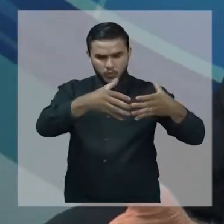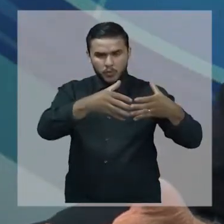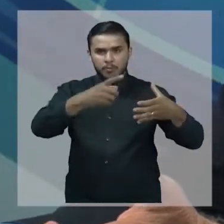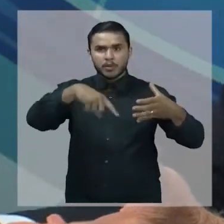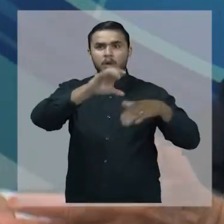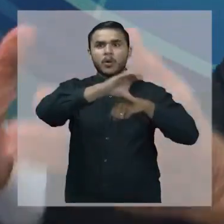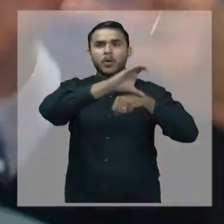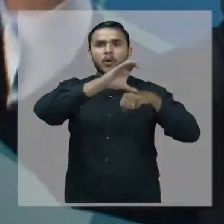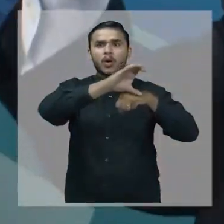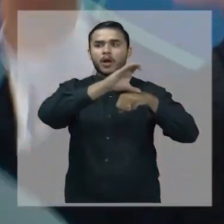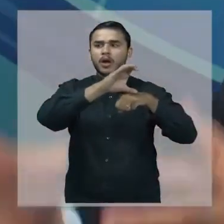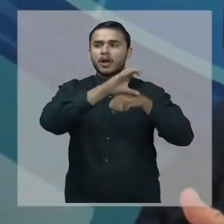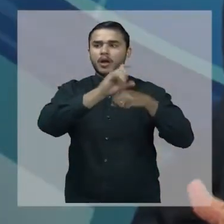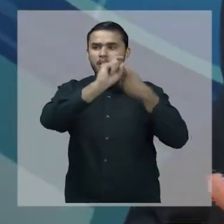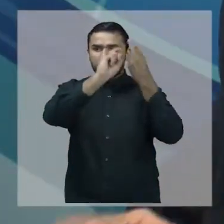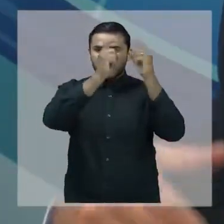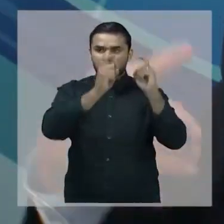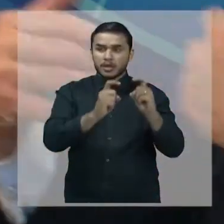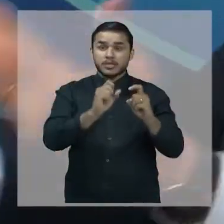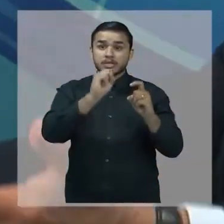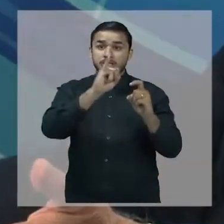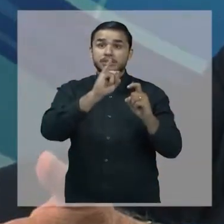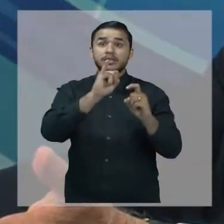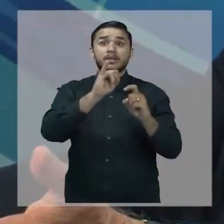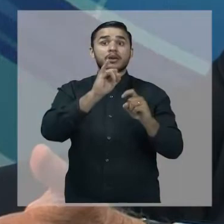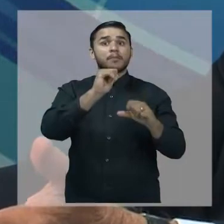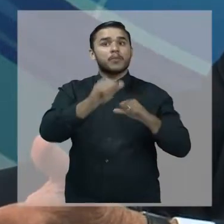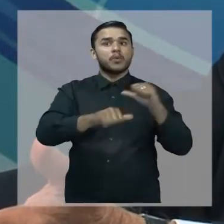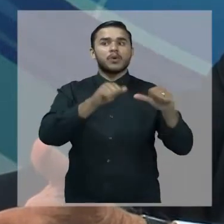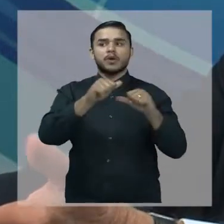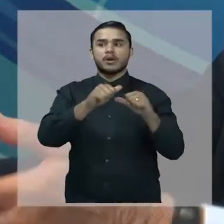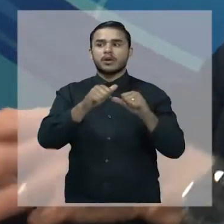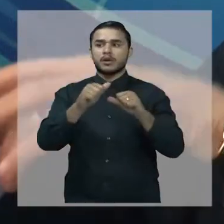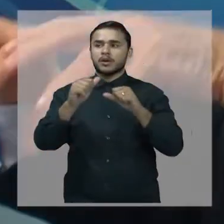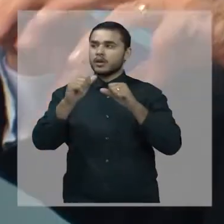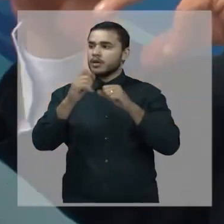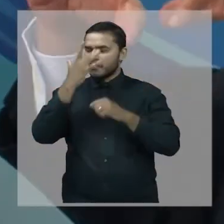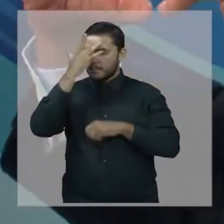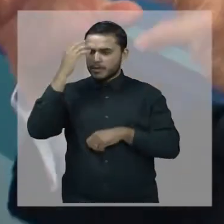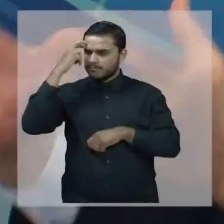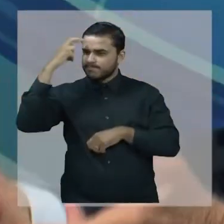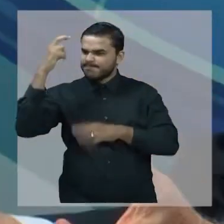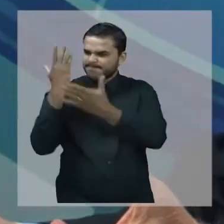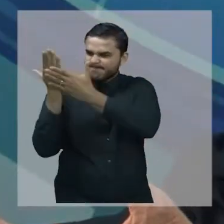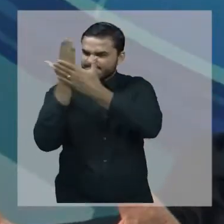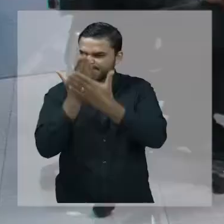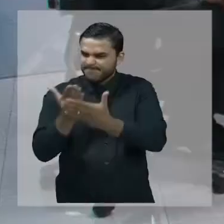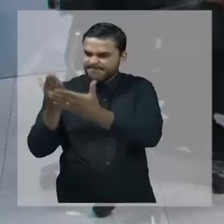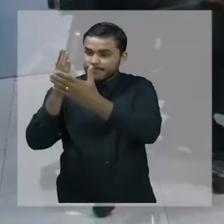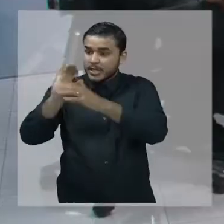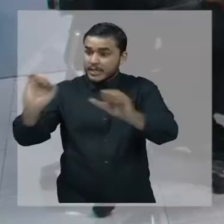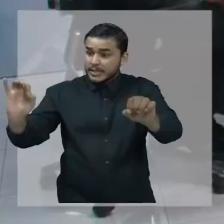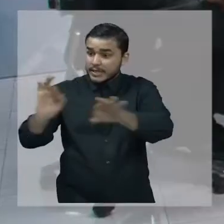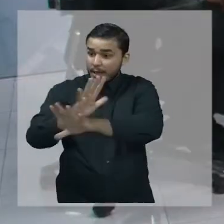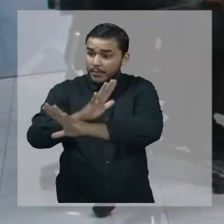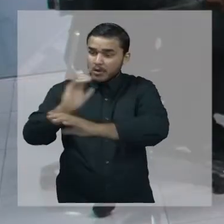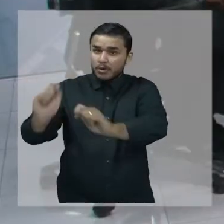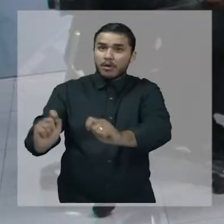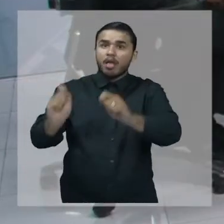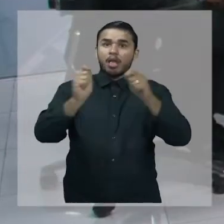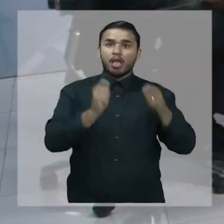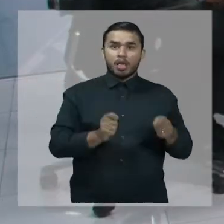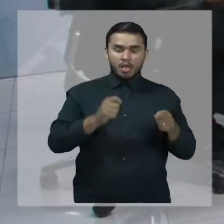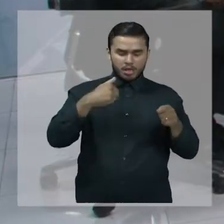de debate um modelo para que nós discutíssemos em cima dele, não teria sido mais fácil dar um ordenamento